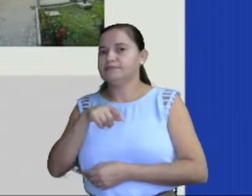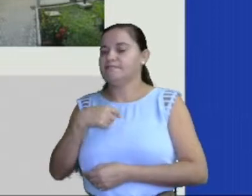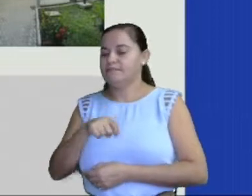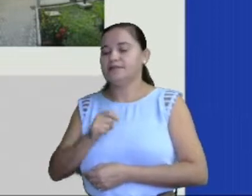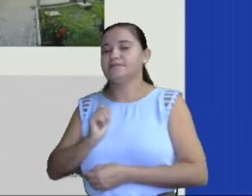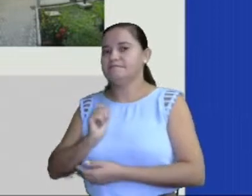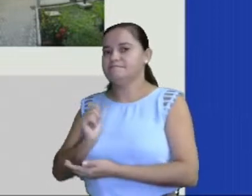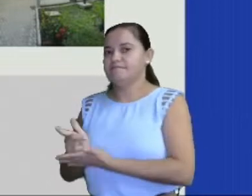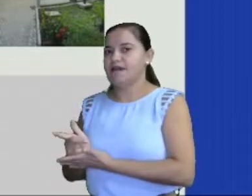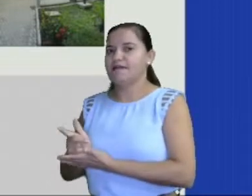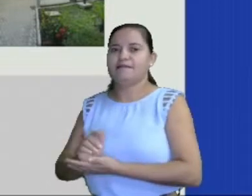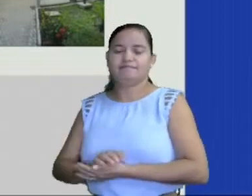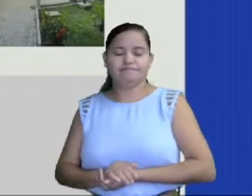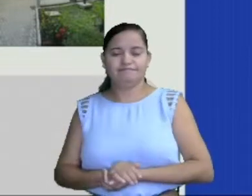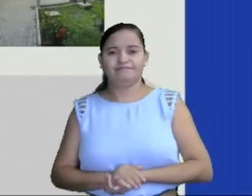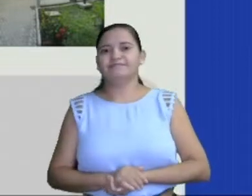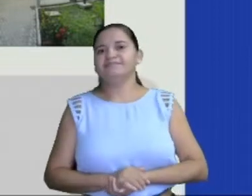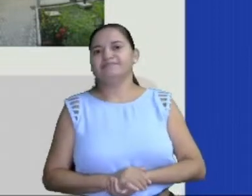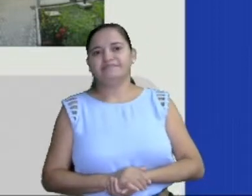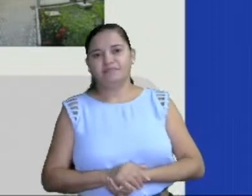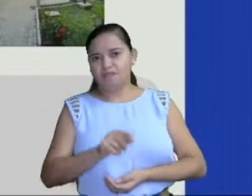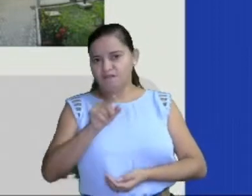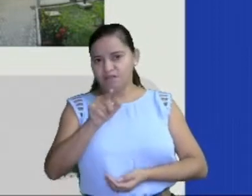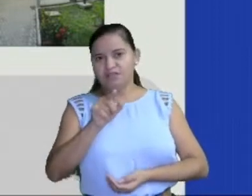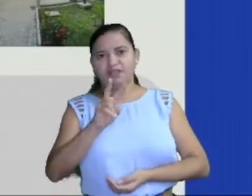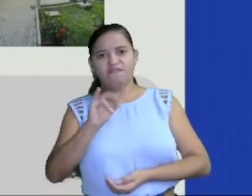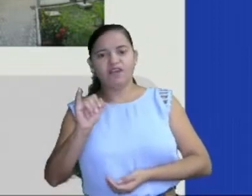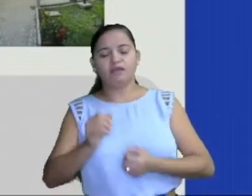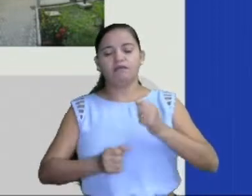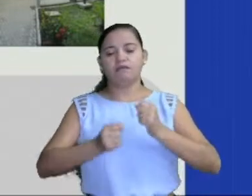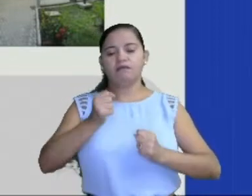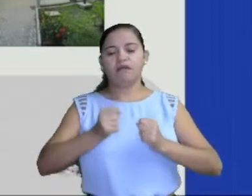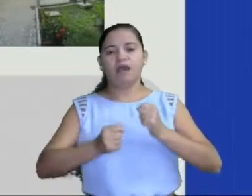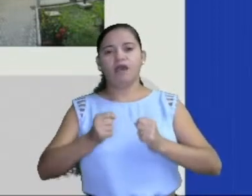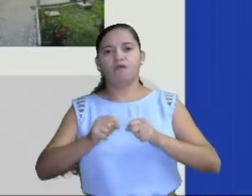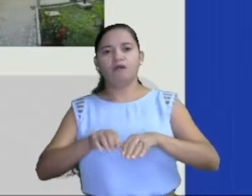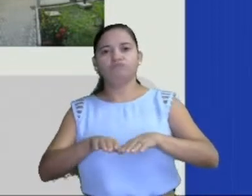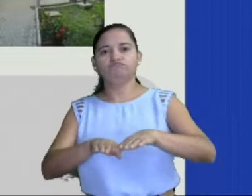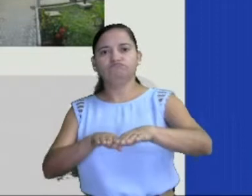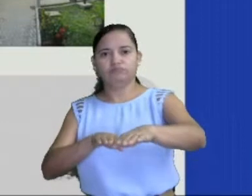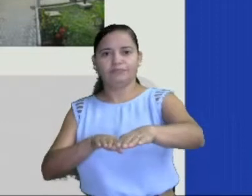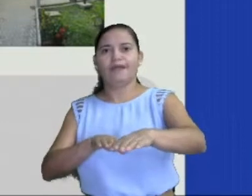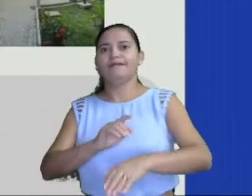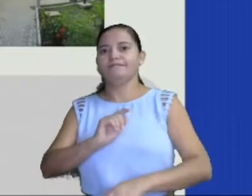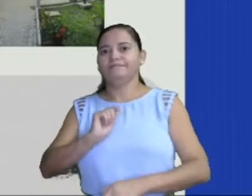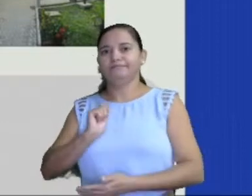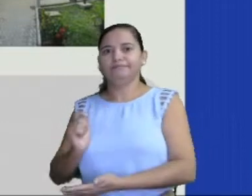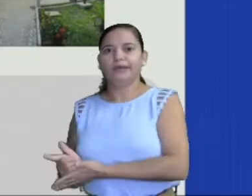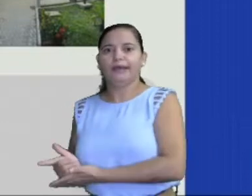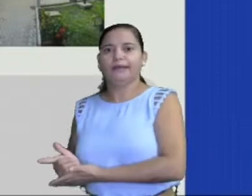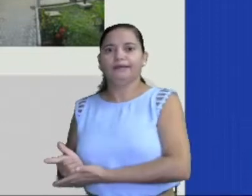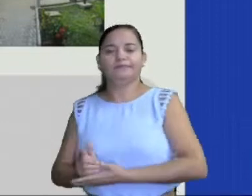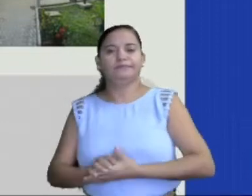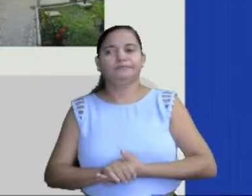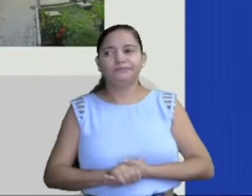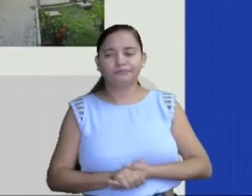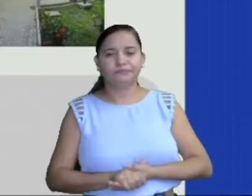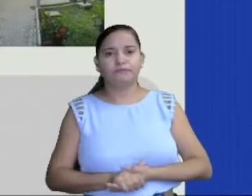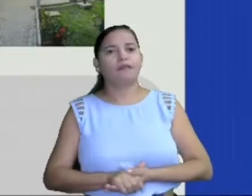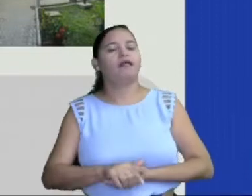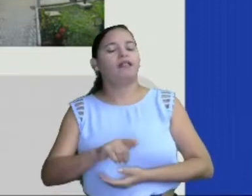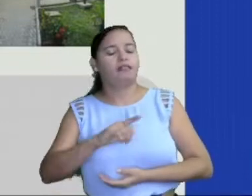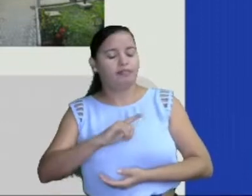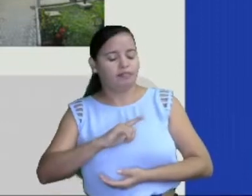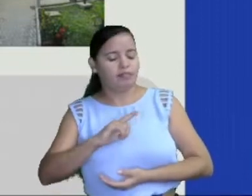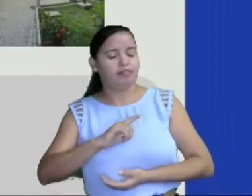Se você vai de carro, você tem que pagar uma tarifa de estacionamento. Então, geralmente, os espaços privados têm isso